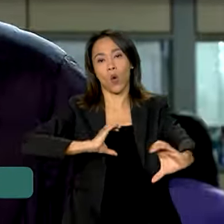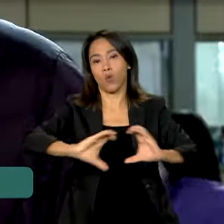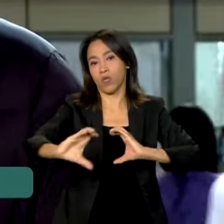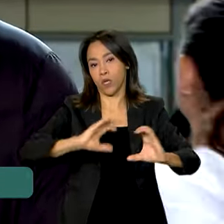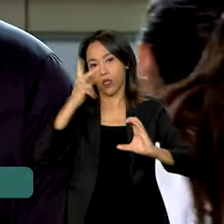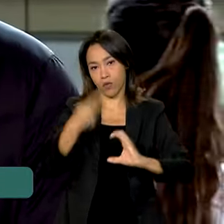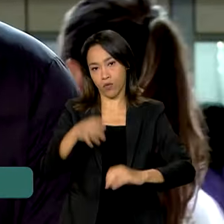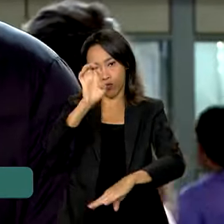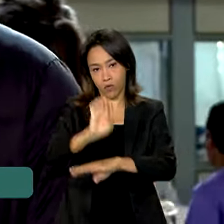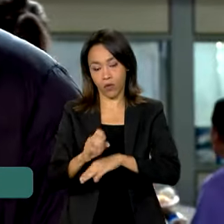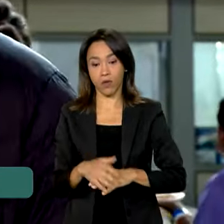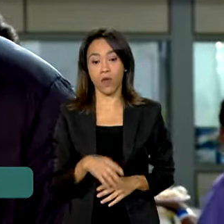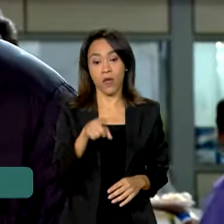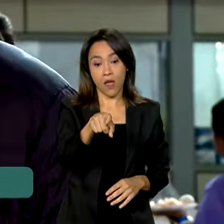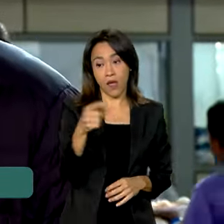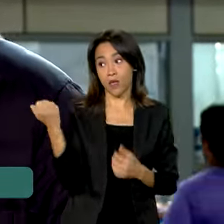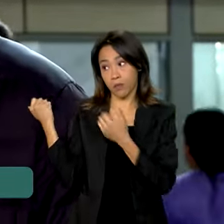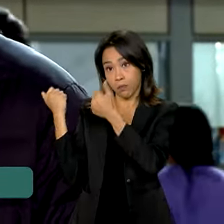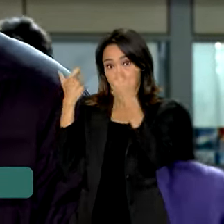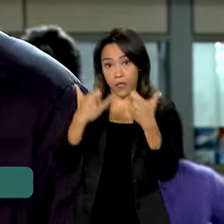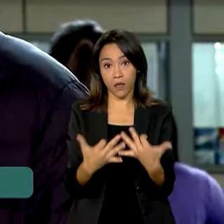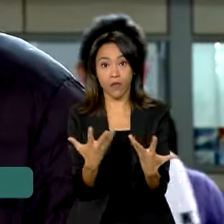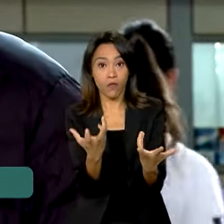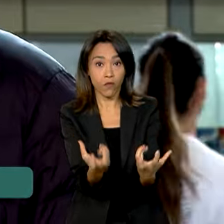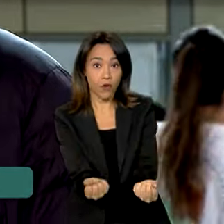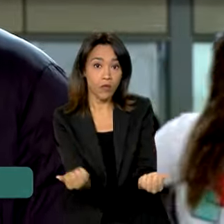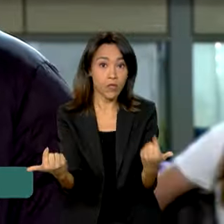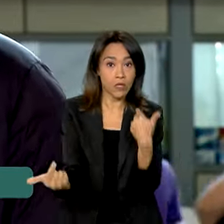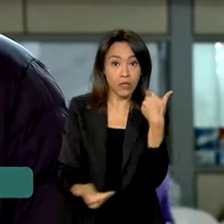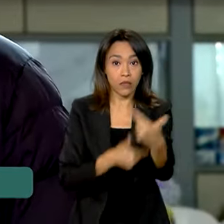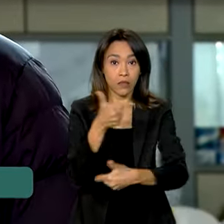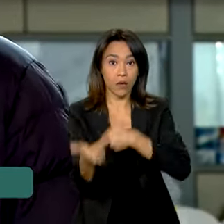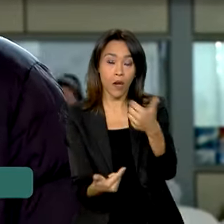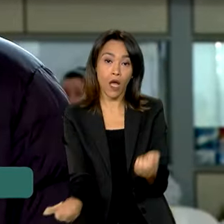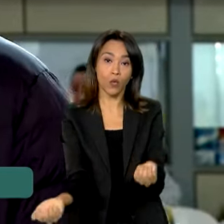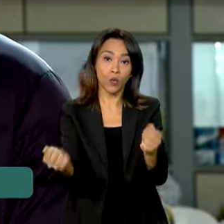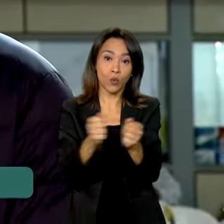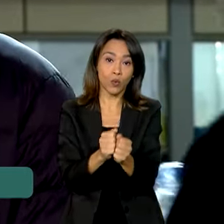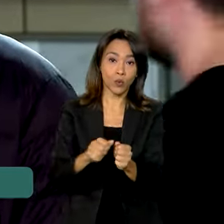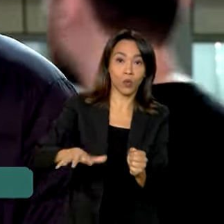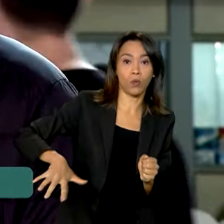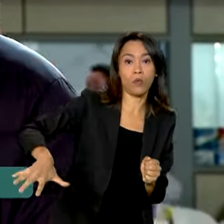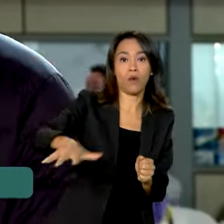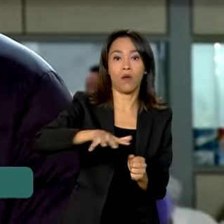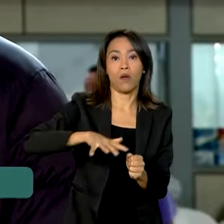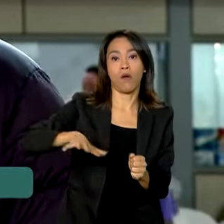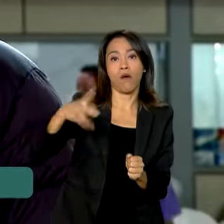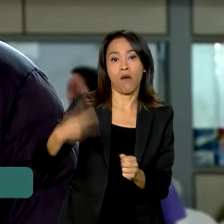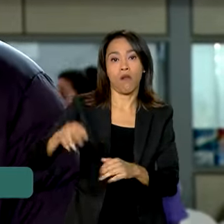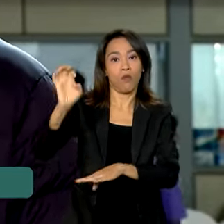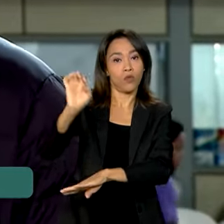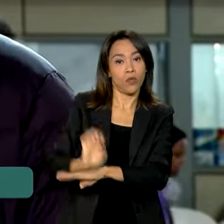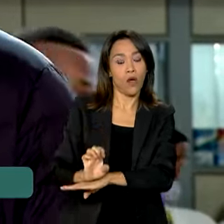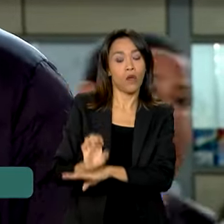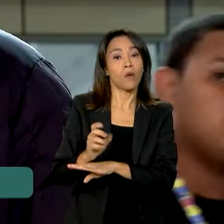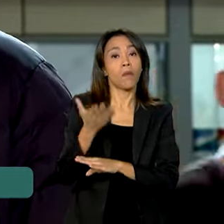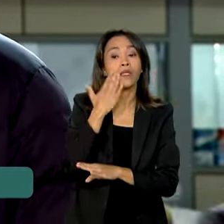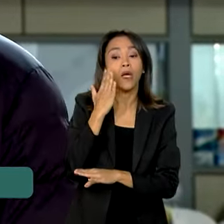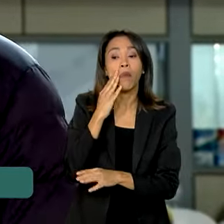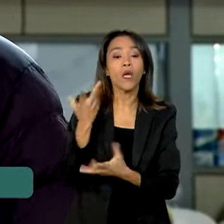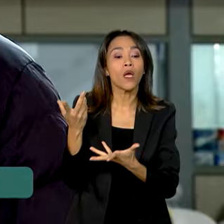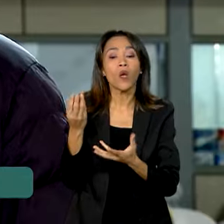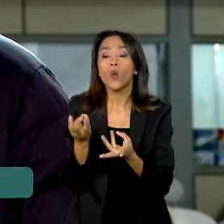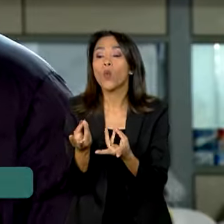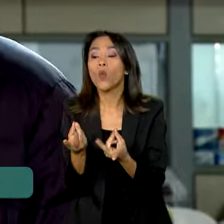gaúcho. Trabalhando com o setor, vamos reunir também aqui com o setor aqui do estado para poder tentar começar a apurar, né, os danos,